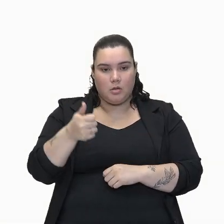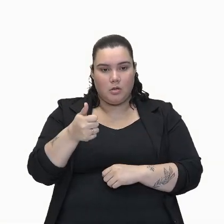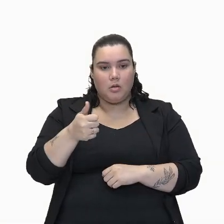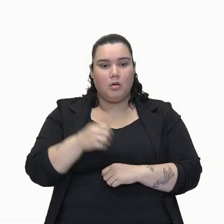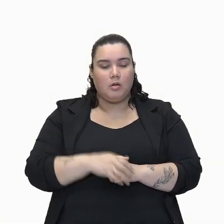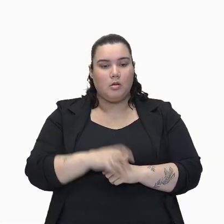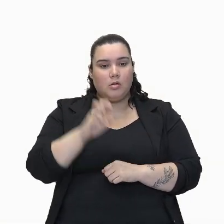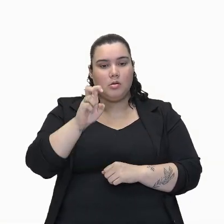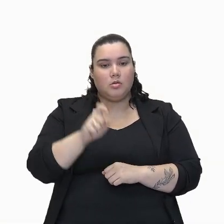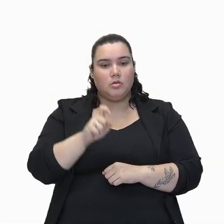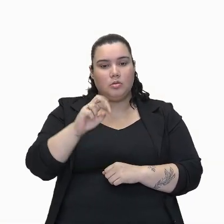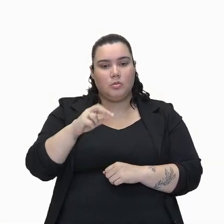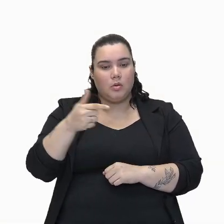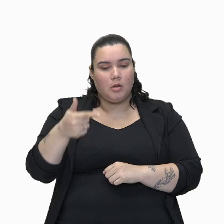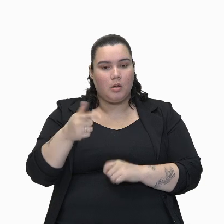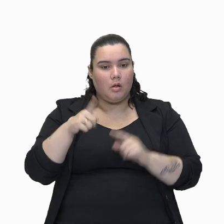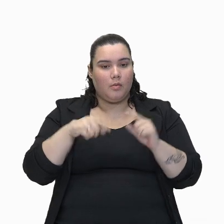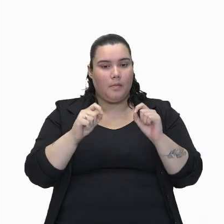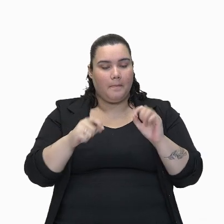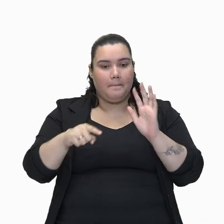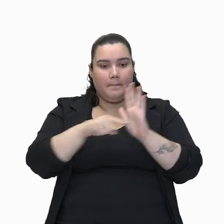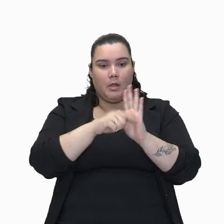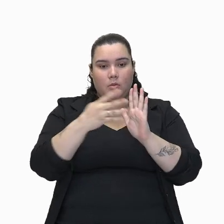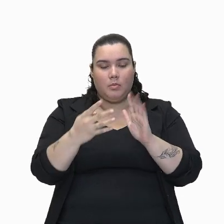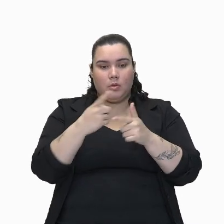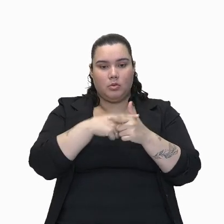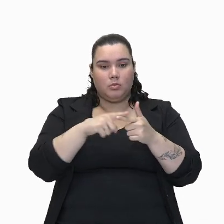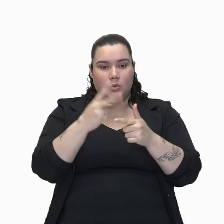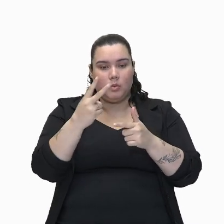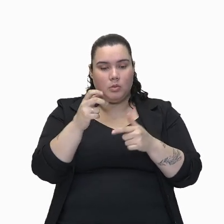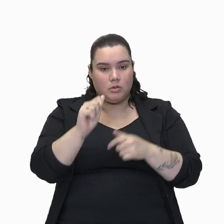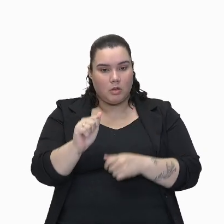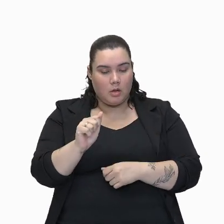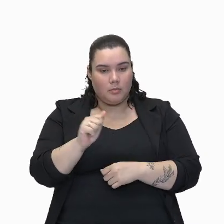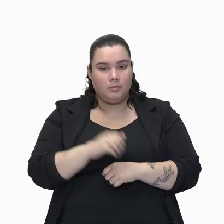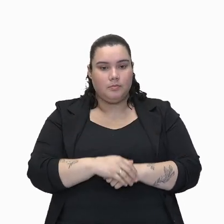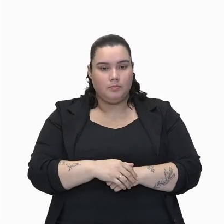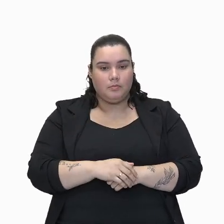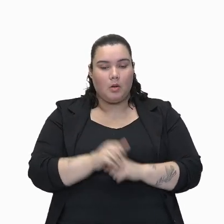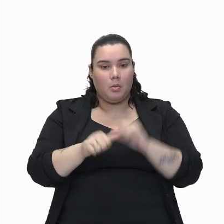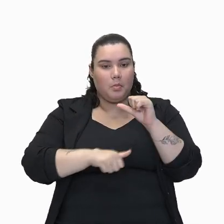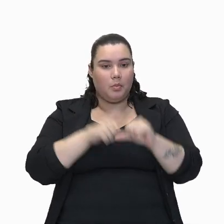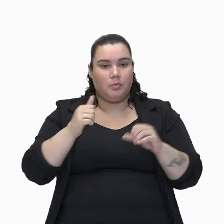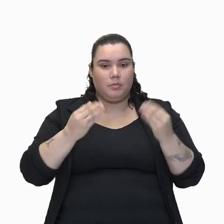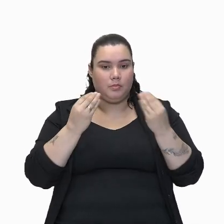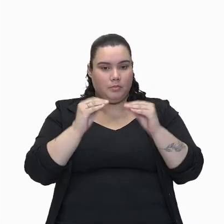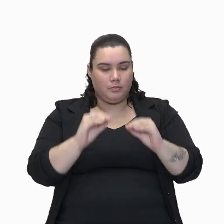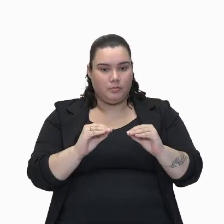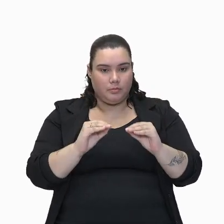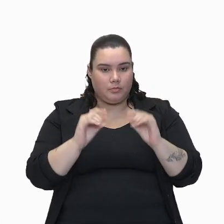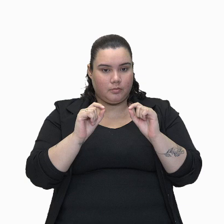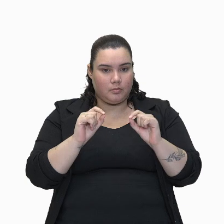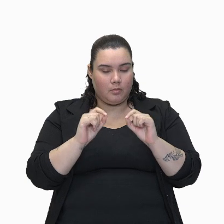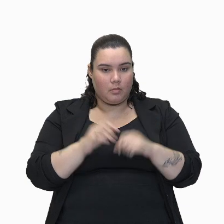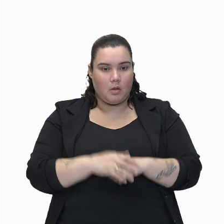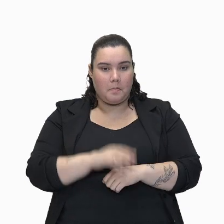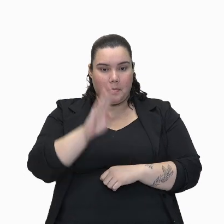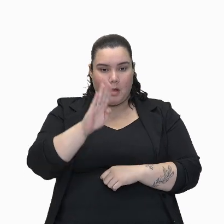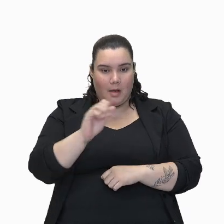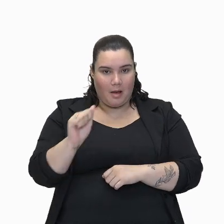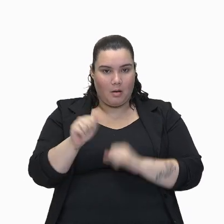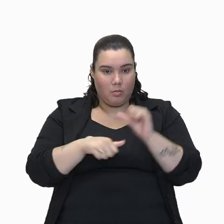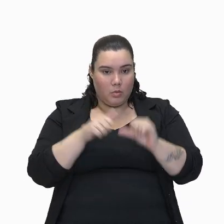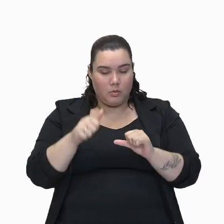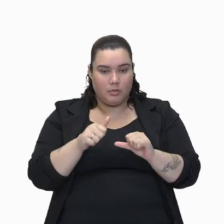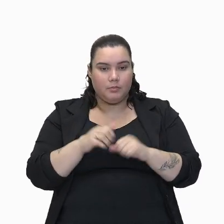duas linhas, que é igual a menos b sobre 2a. Substituindo agora os valores de b e de a, nós